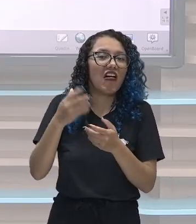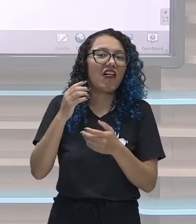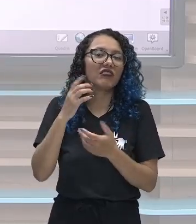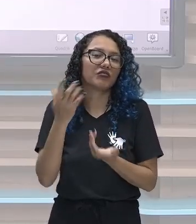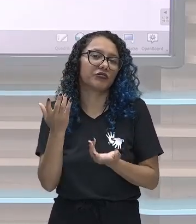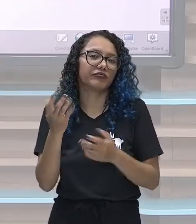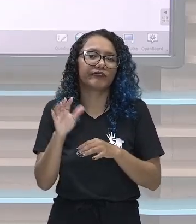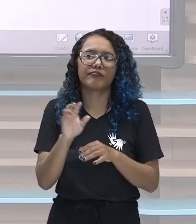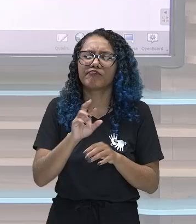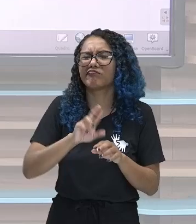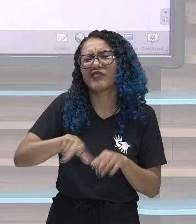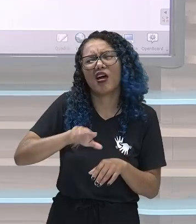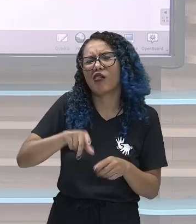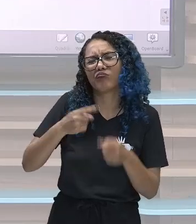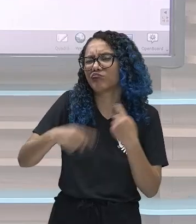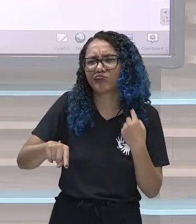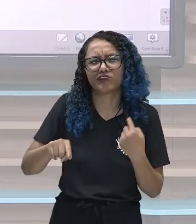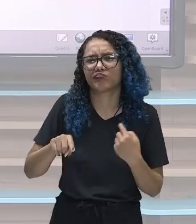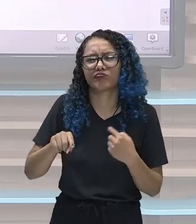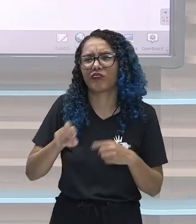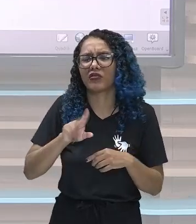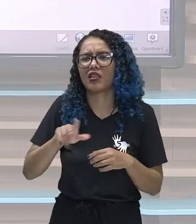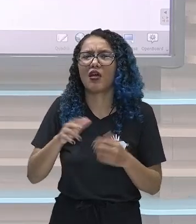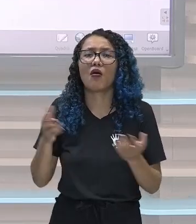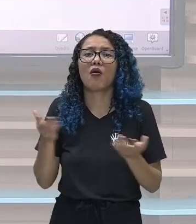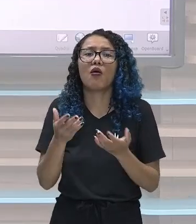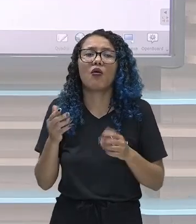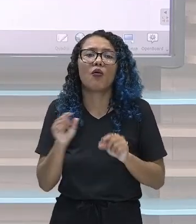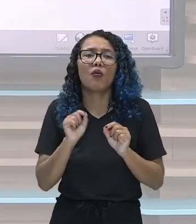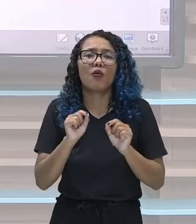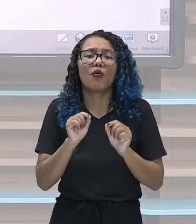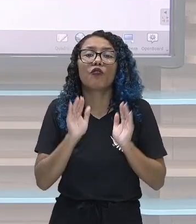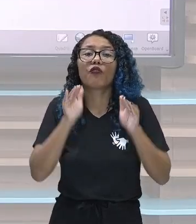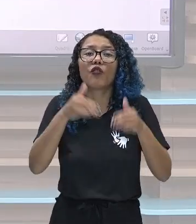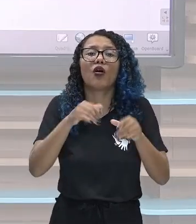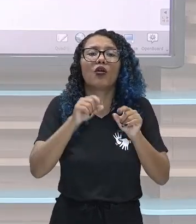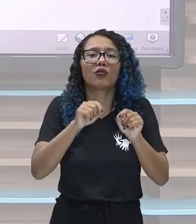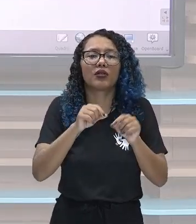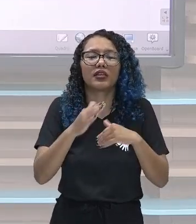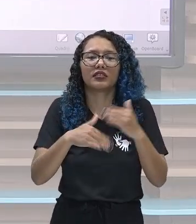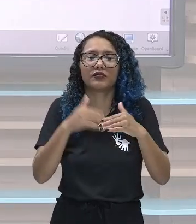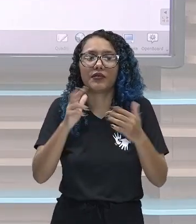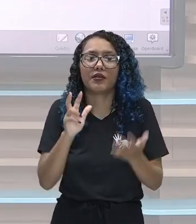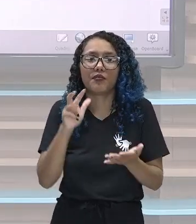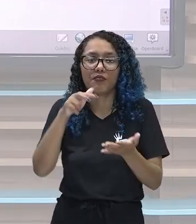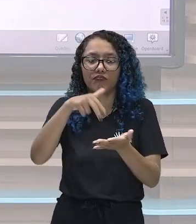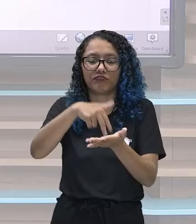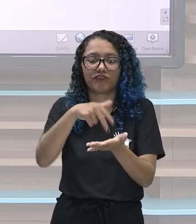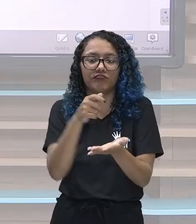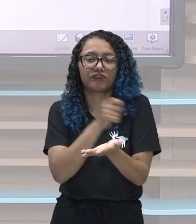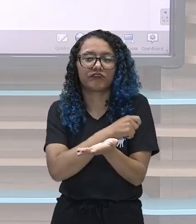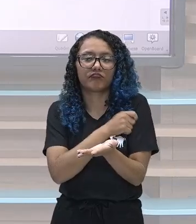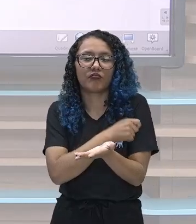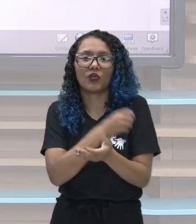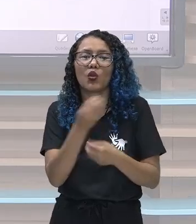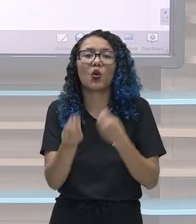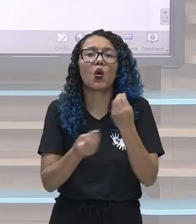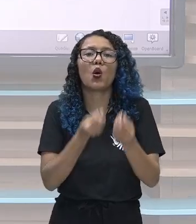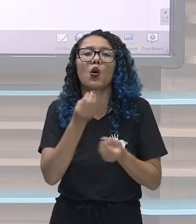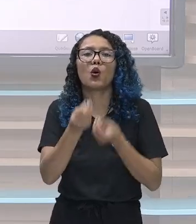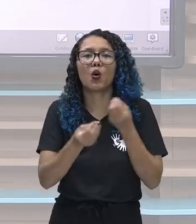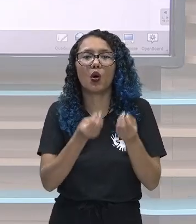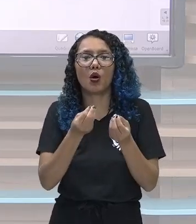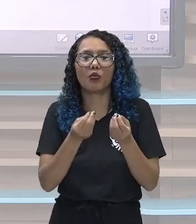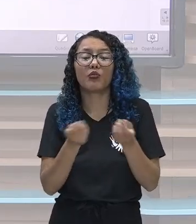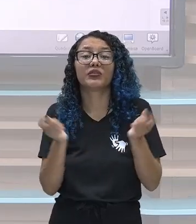gente. A gente está falando de pessoas, né, de desenvolver uma habilidade de protagonismo escolar que facilite